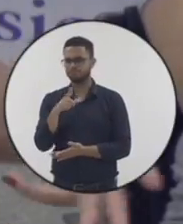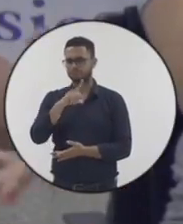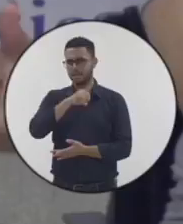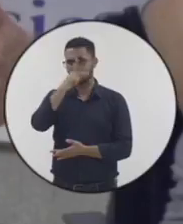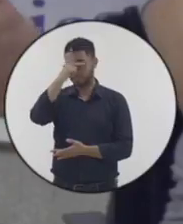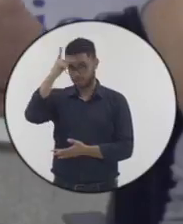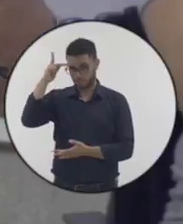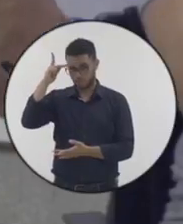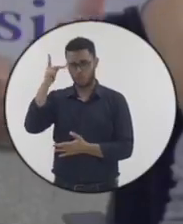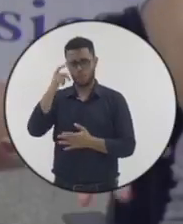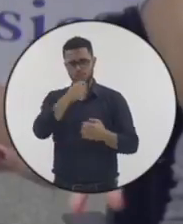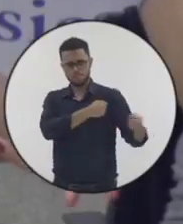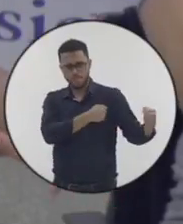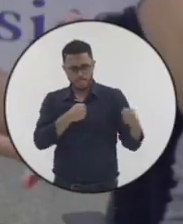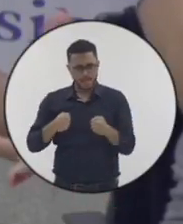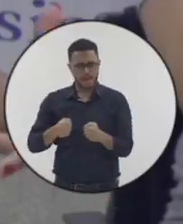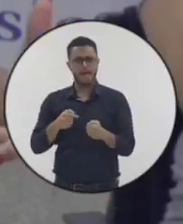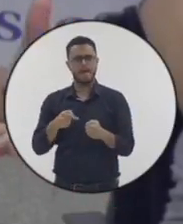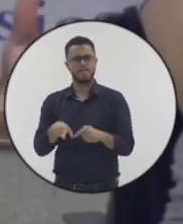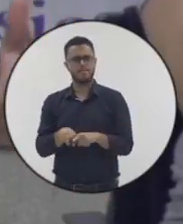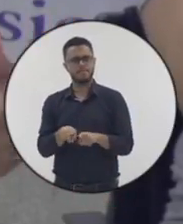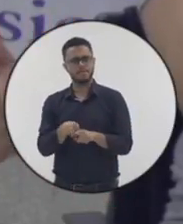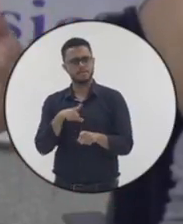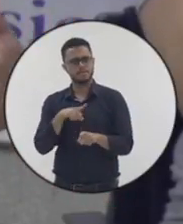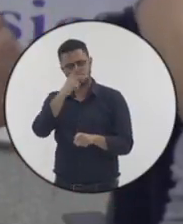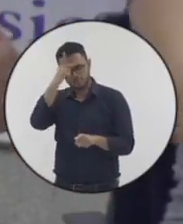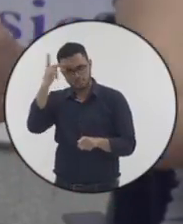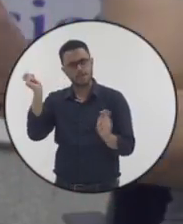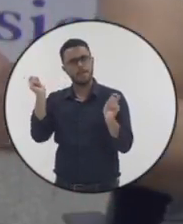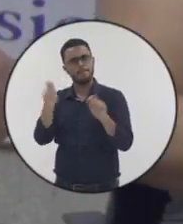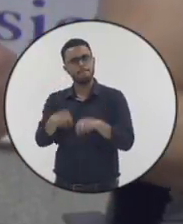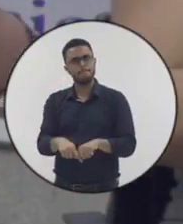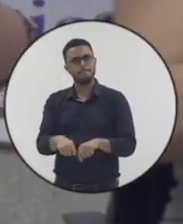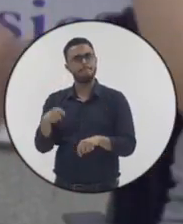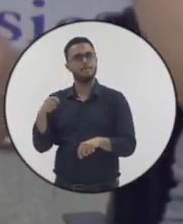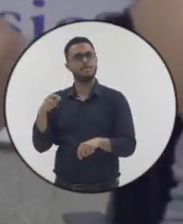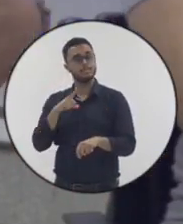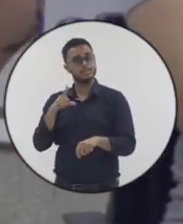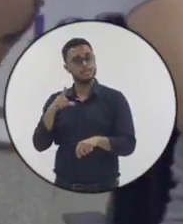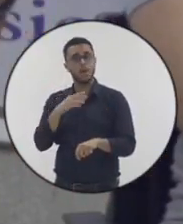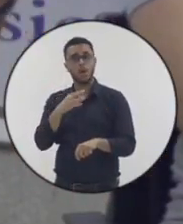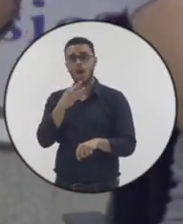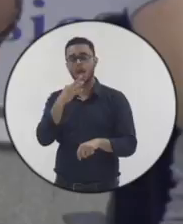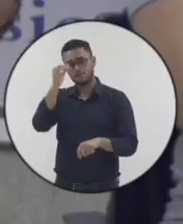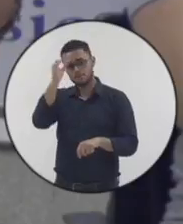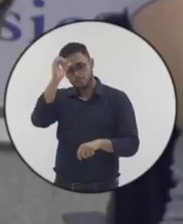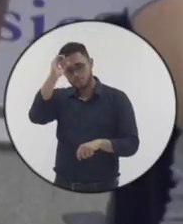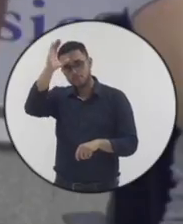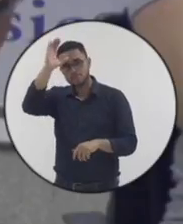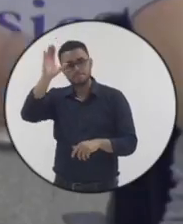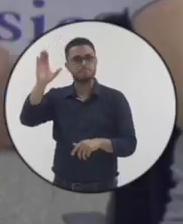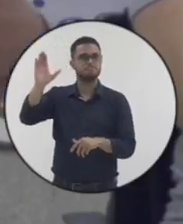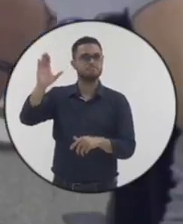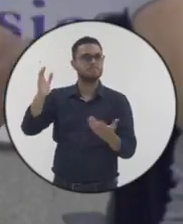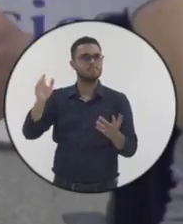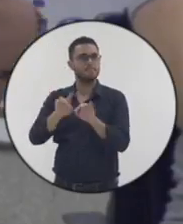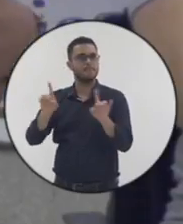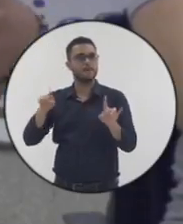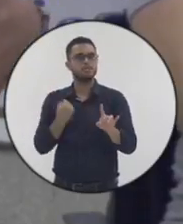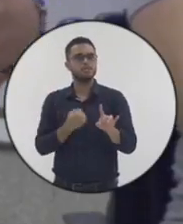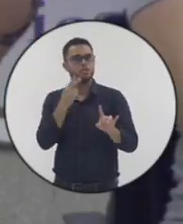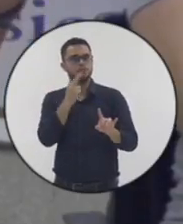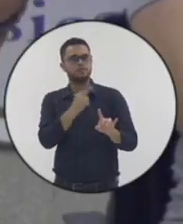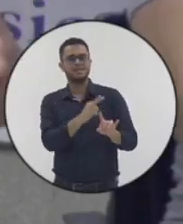tão empoderadas que trazem um acúmulo, como a gente ainda vê que existe uma população muito,